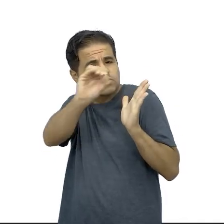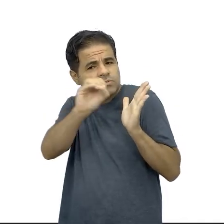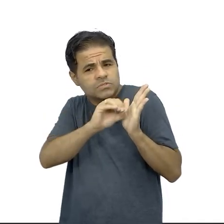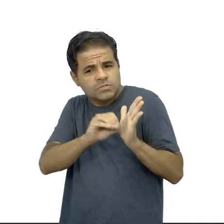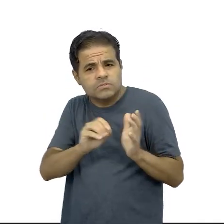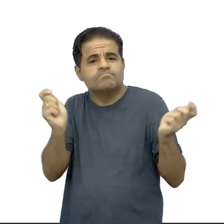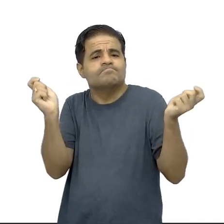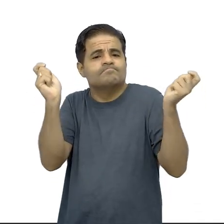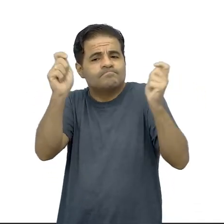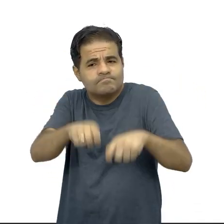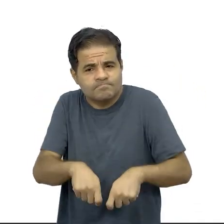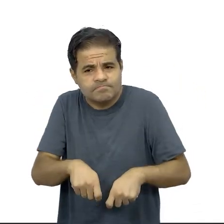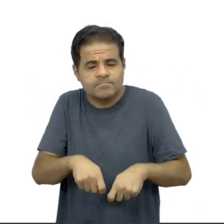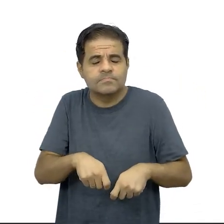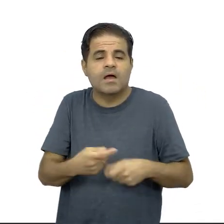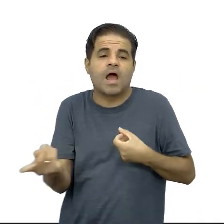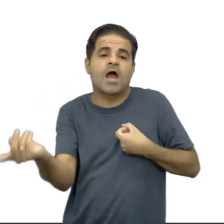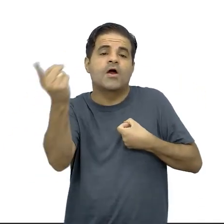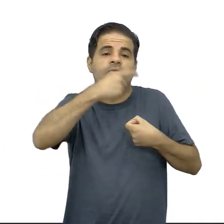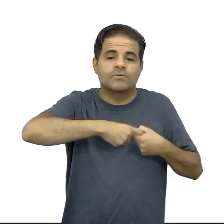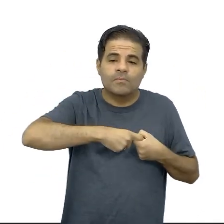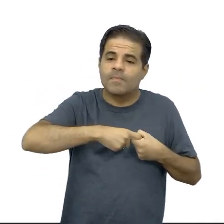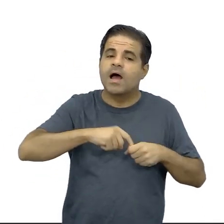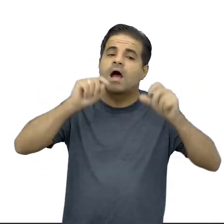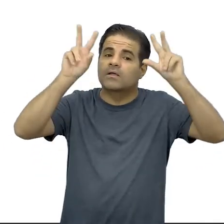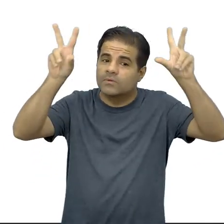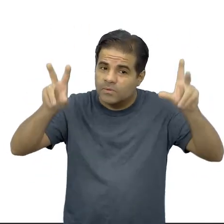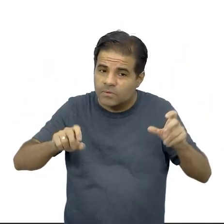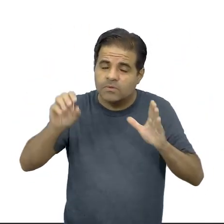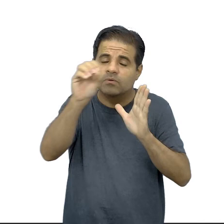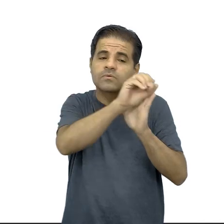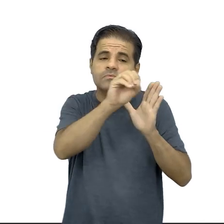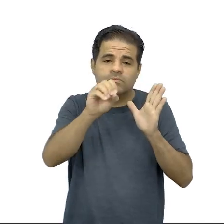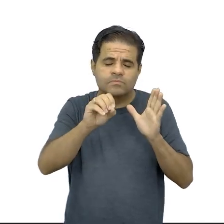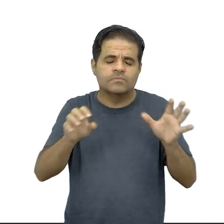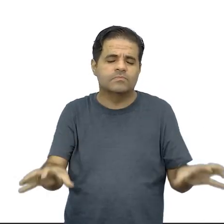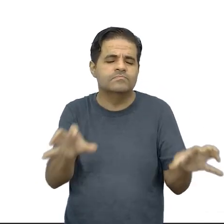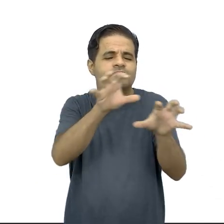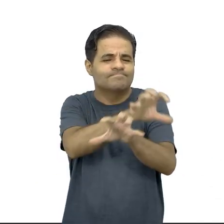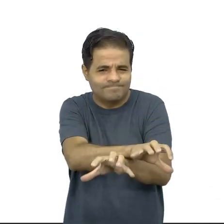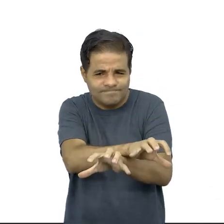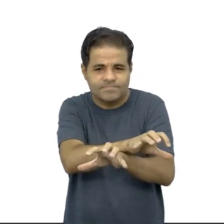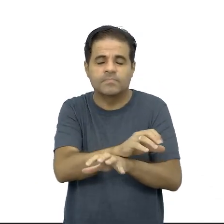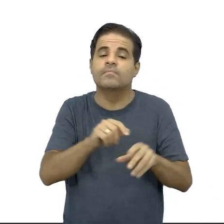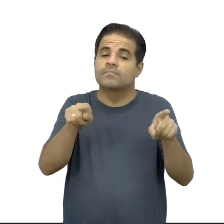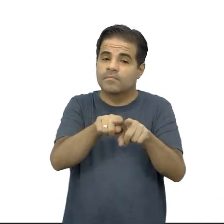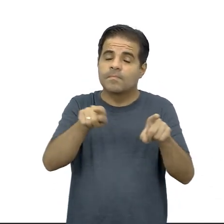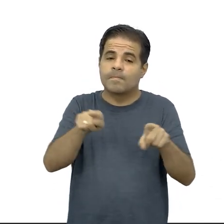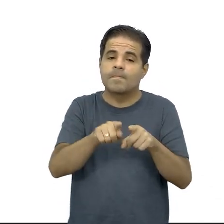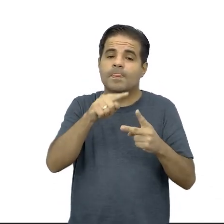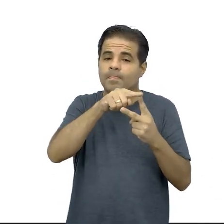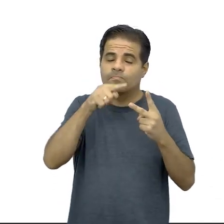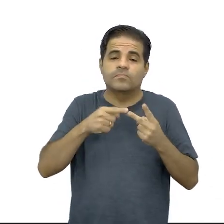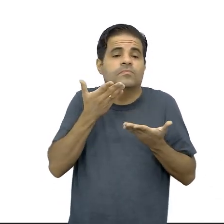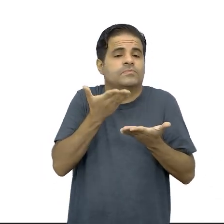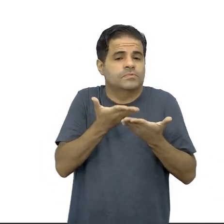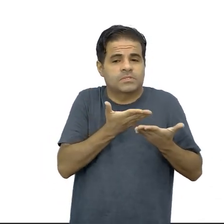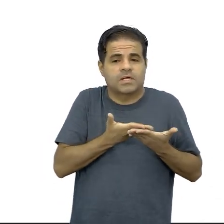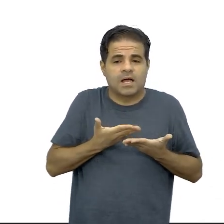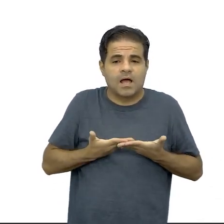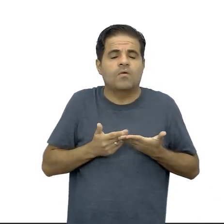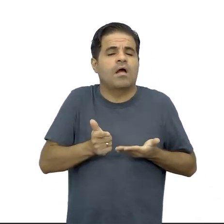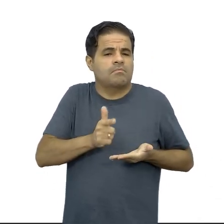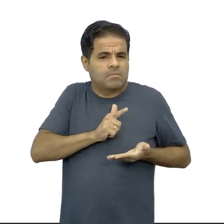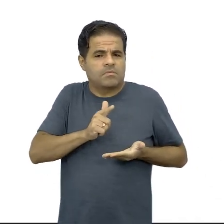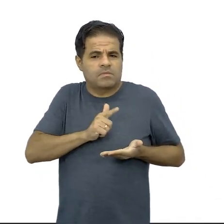seja possível fazer uma retomada sobre os biomas brasileiros. Então, além dessas 2 aulas, claro,